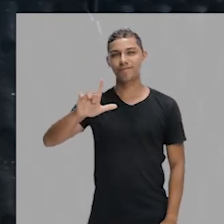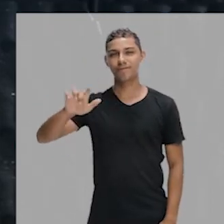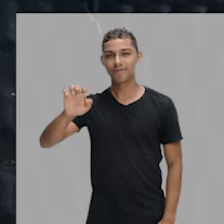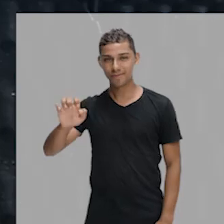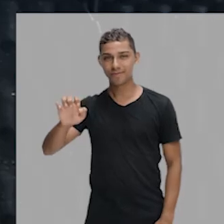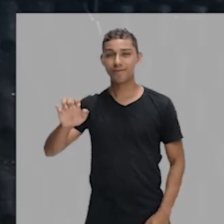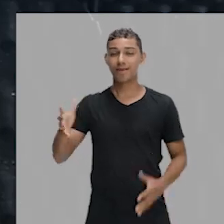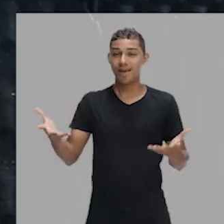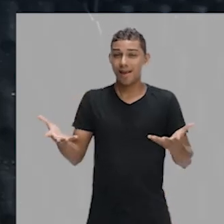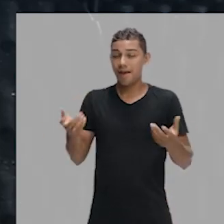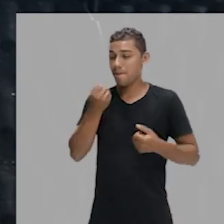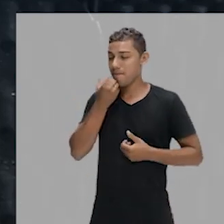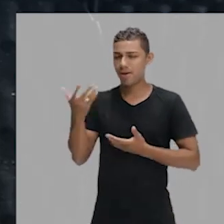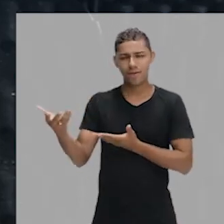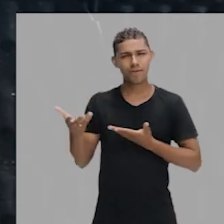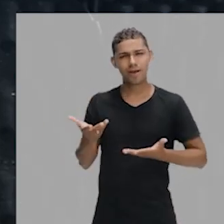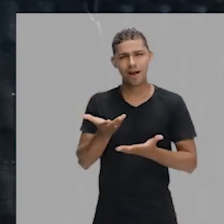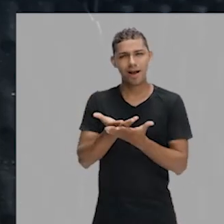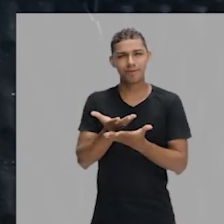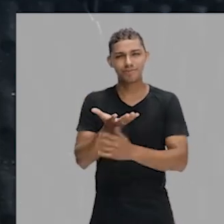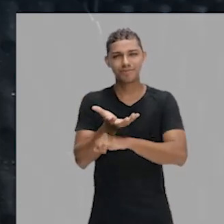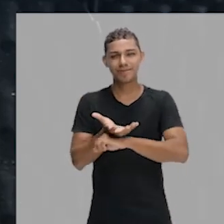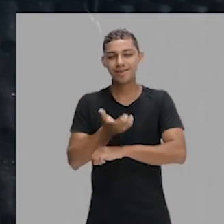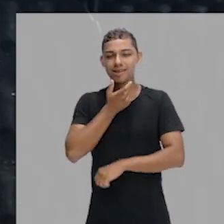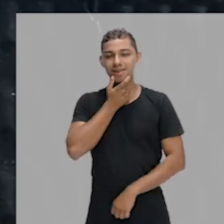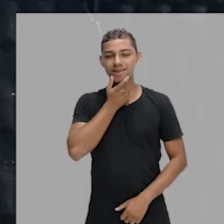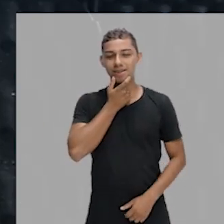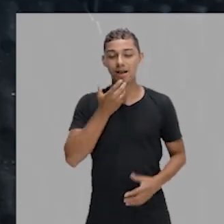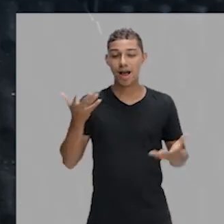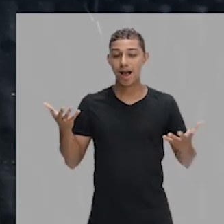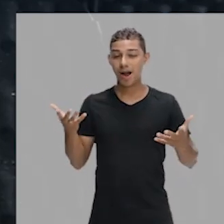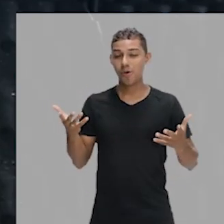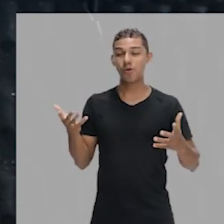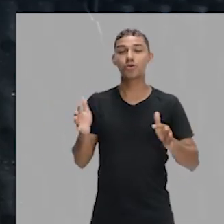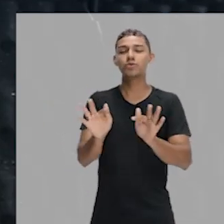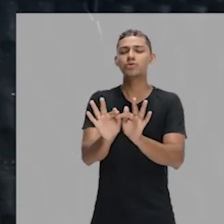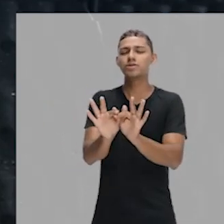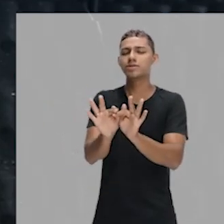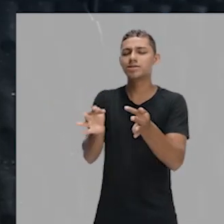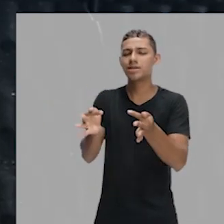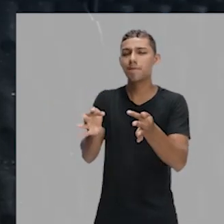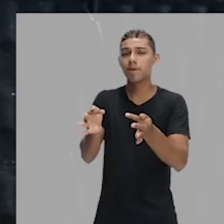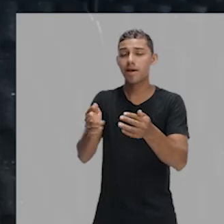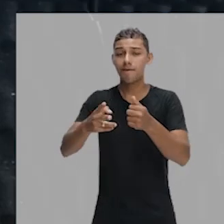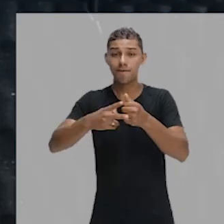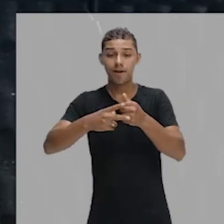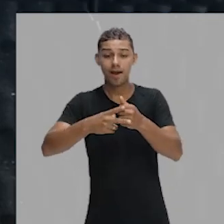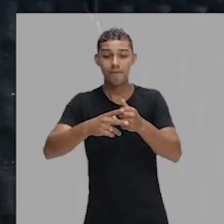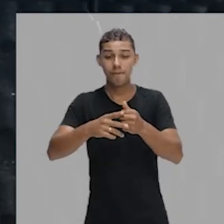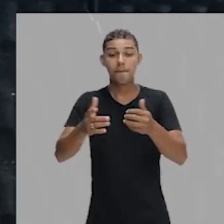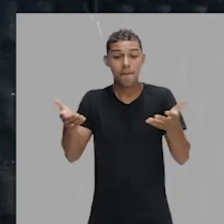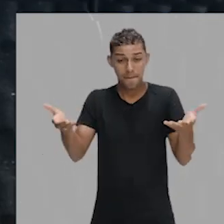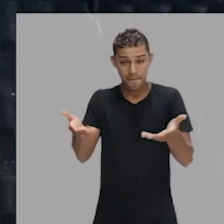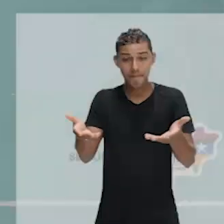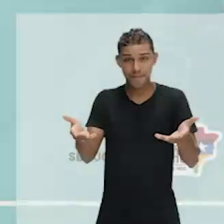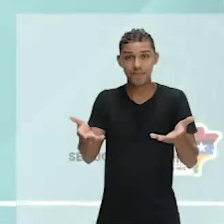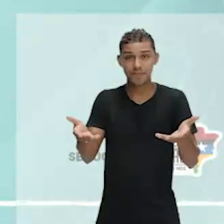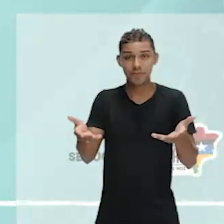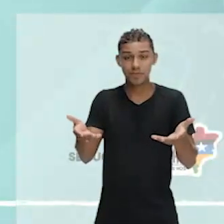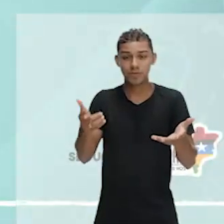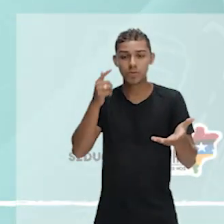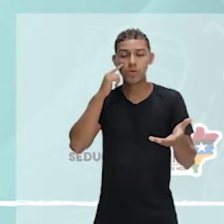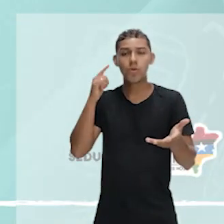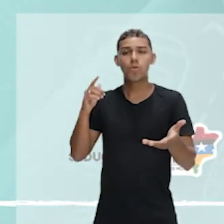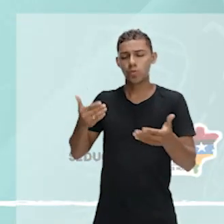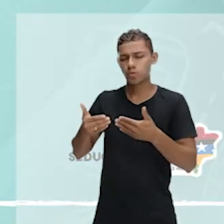de inglês. Hoje nós vamos falar sobre Simple Present, Interrogative and Negative Forms. Então nós vamos falar do presente